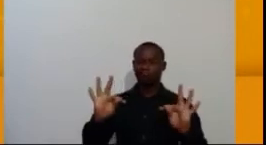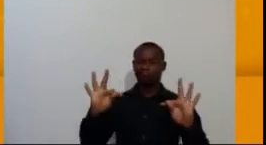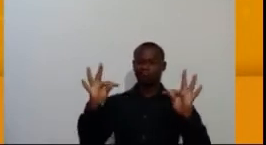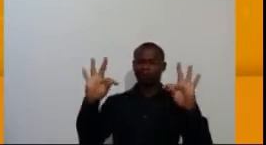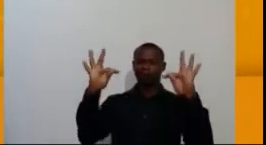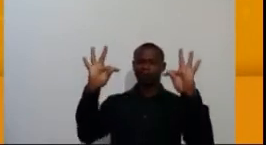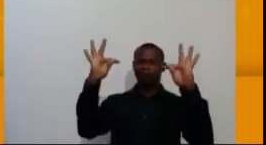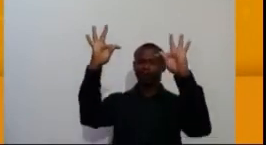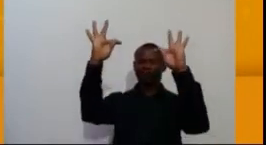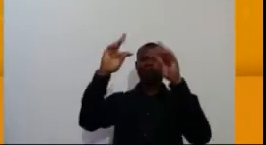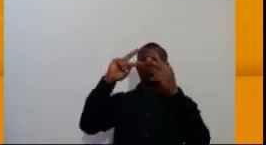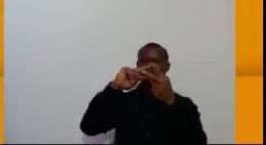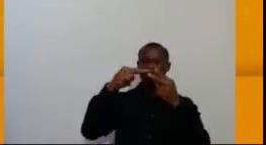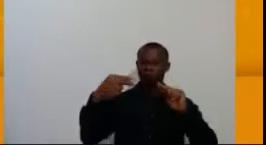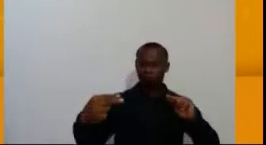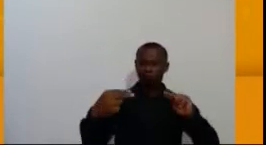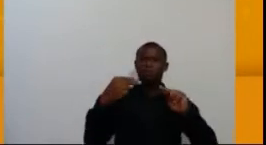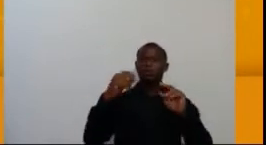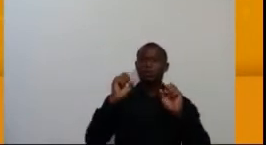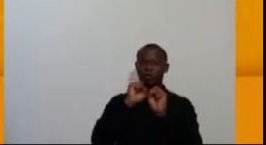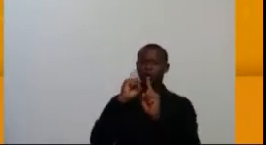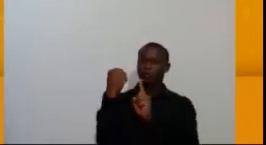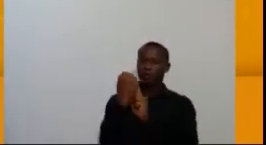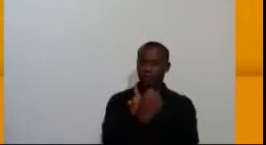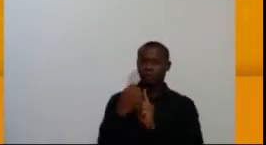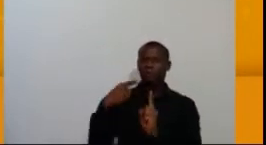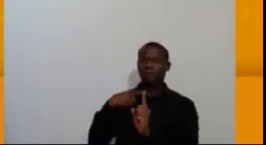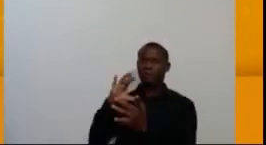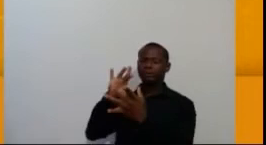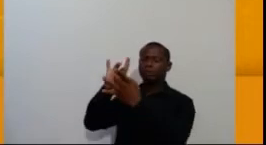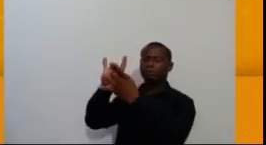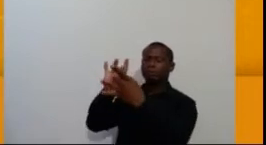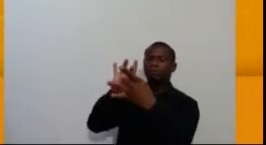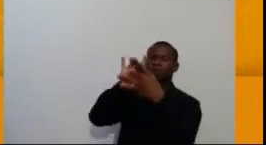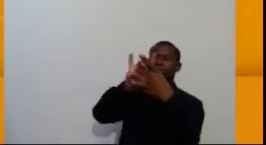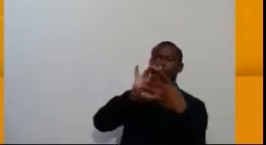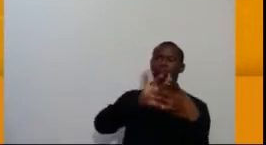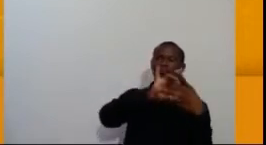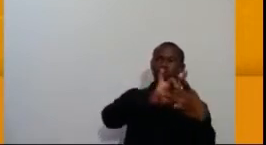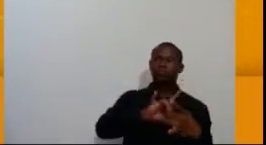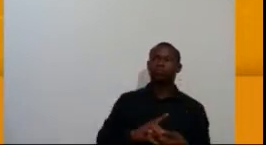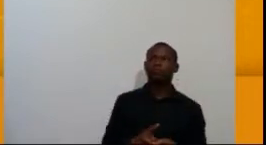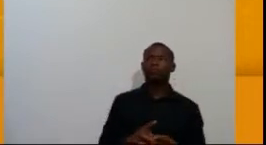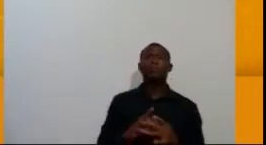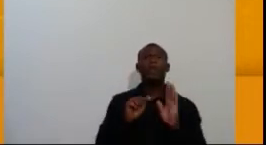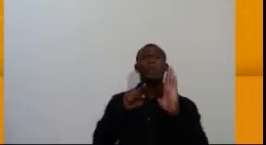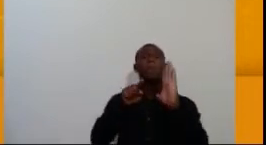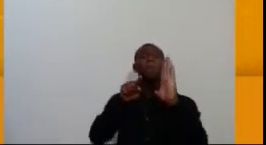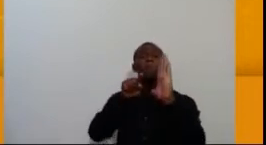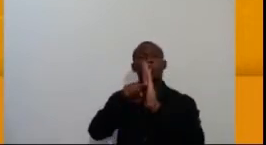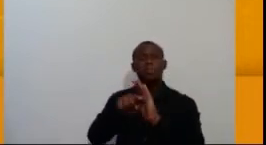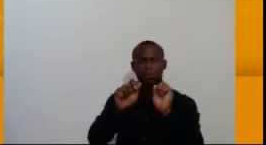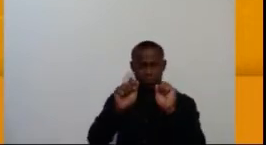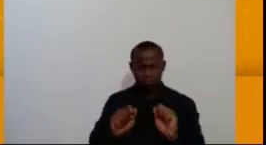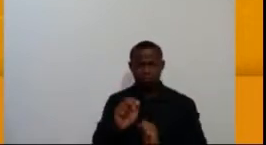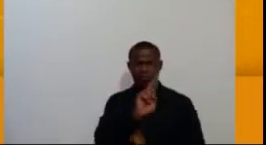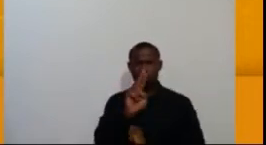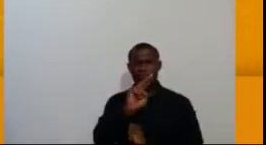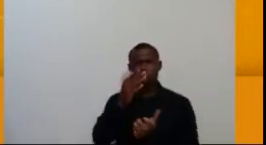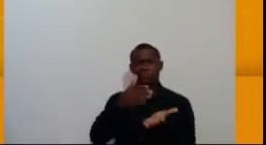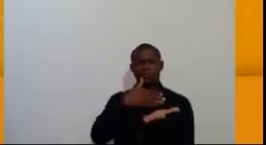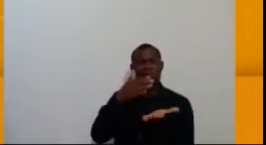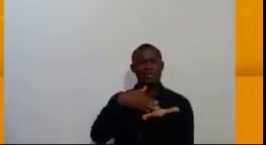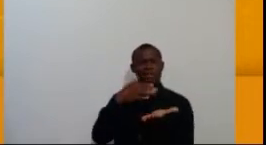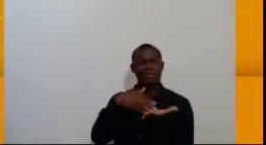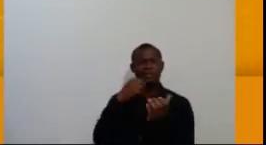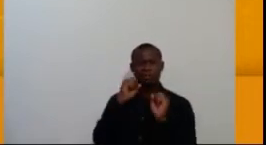sociedade. Esse aqui eu acho que você já repetiu. Poderia repetir o título do livro? Eu não sei que livro foi, Deise. Também